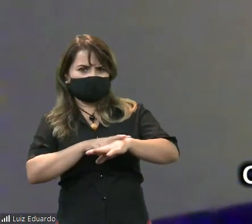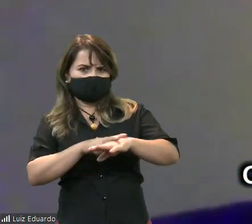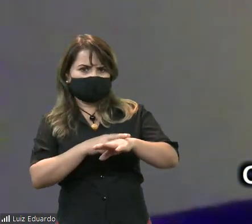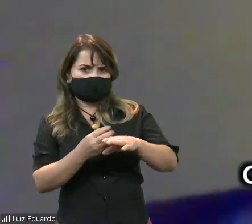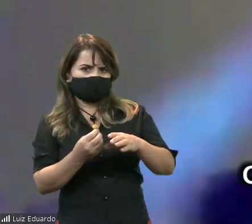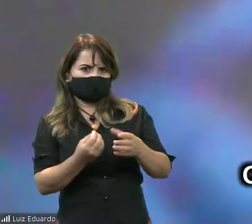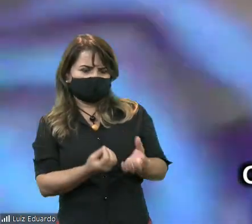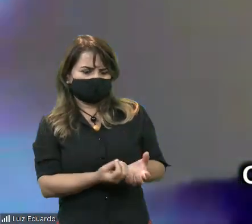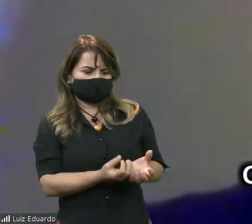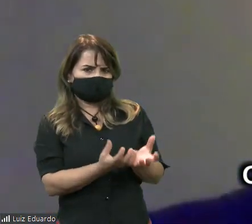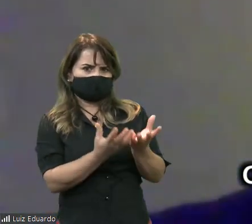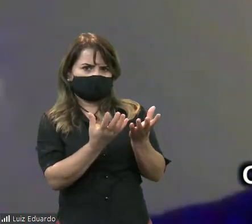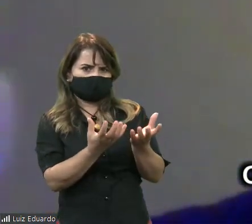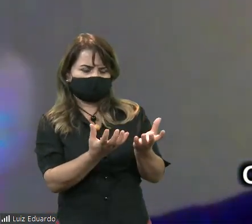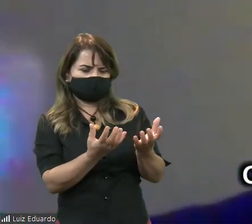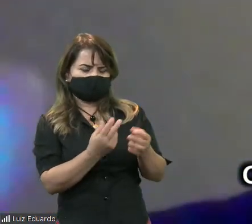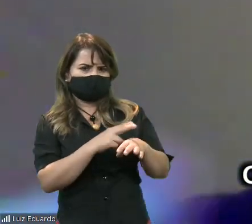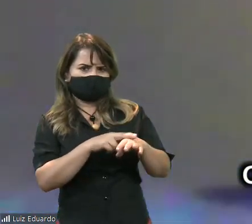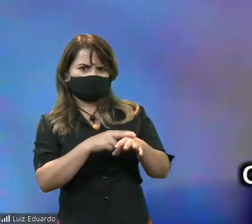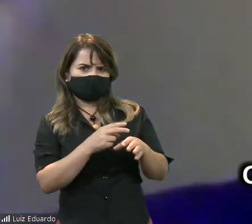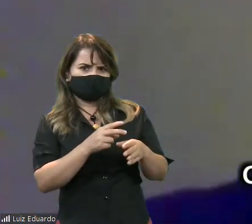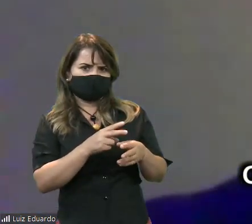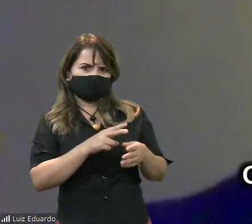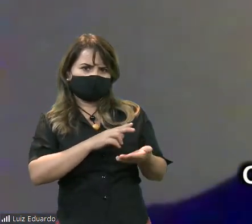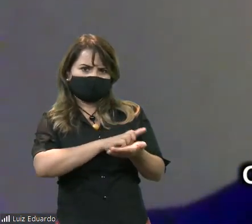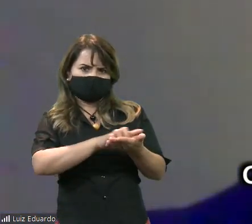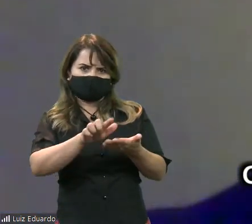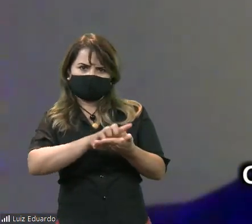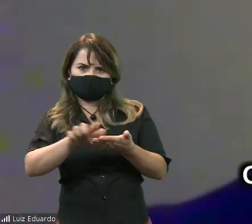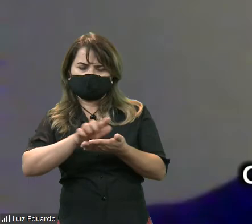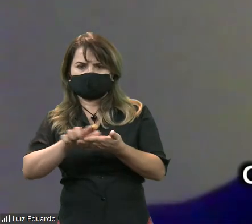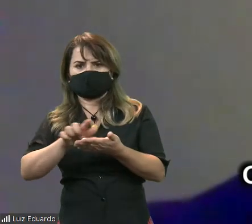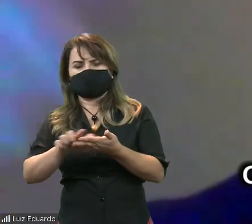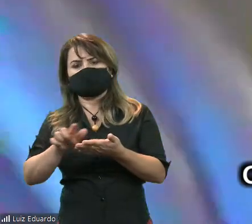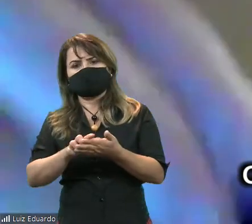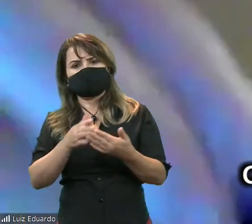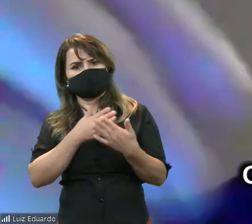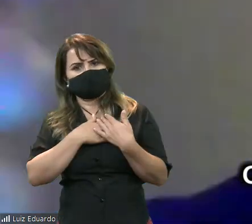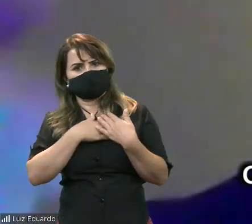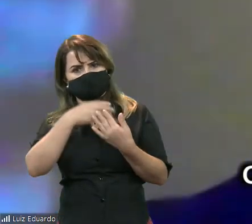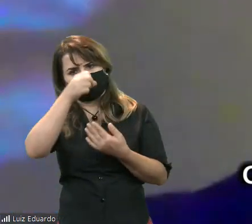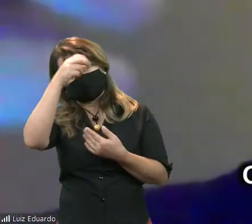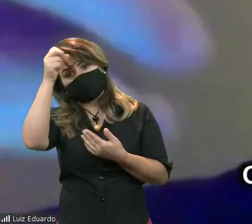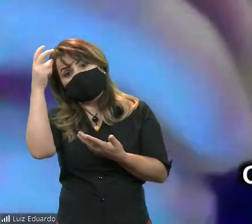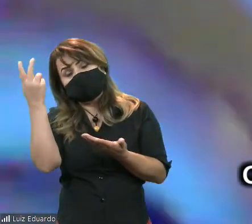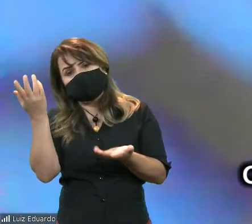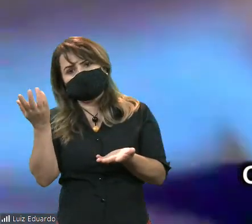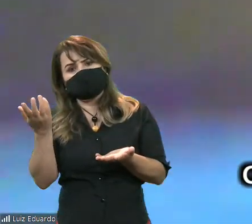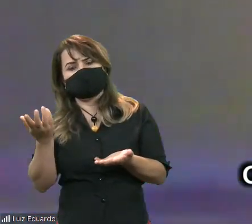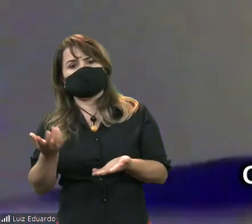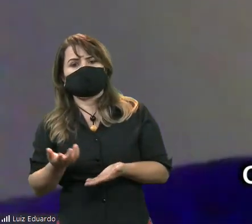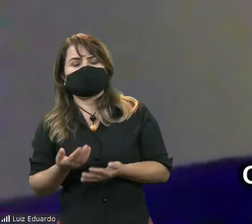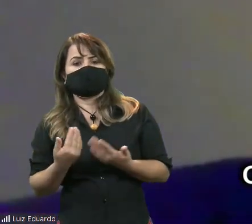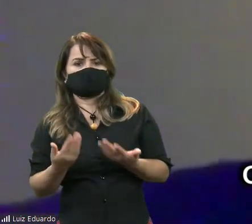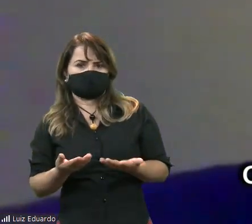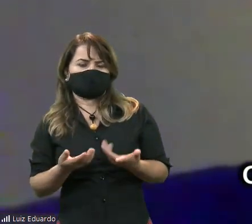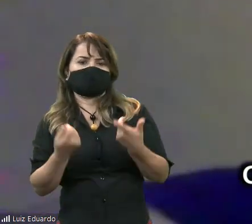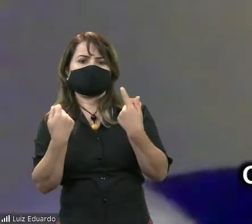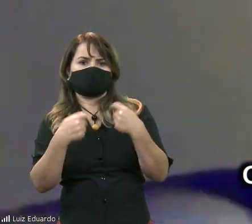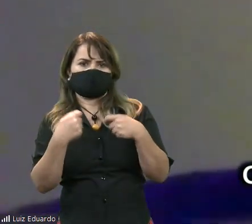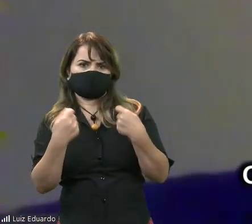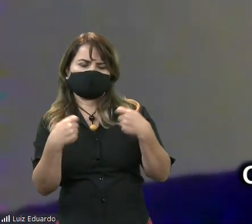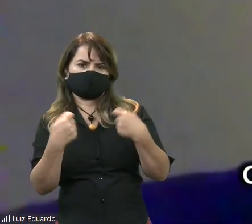faixa. Sequer isso fazem. Então, eu acho bom a gente entender, mas é preciso